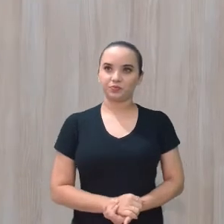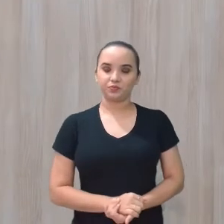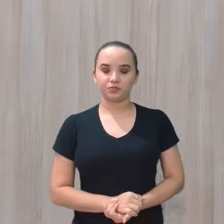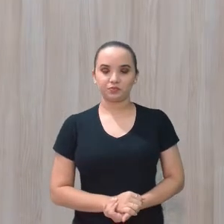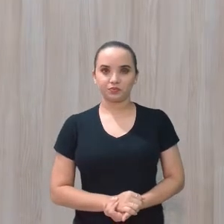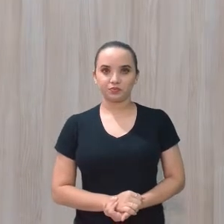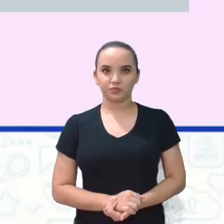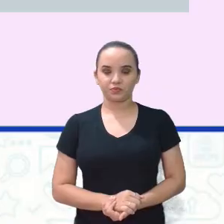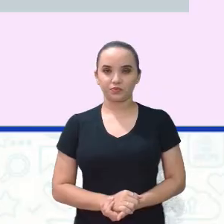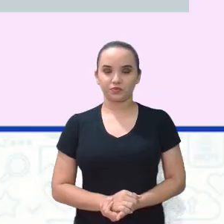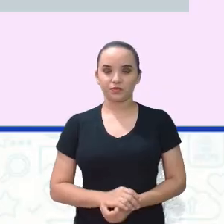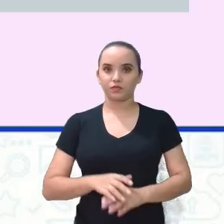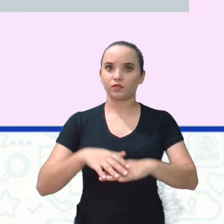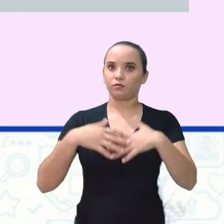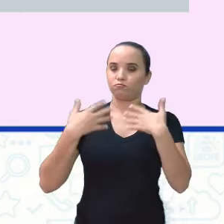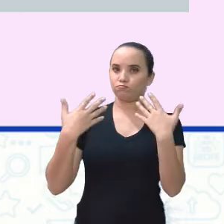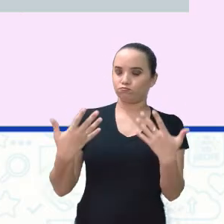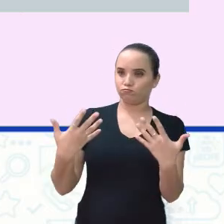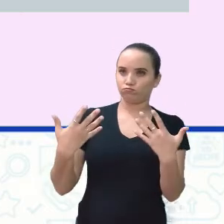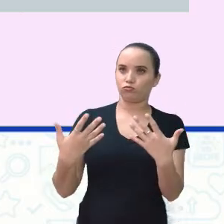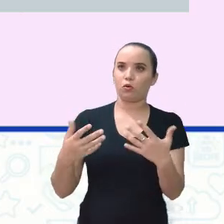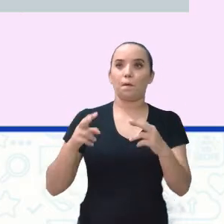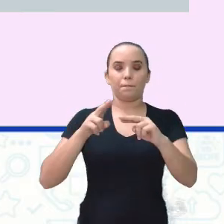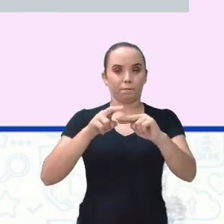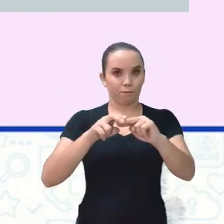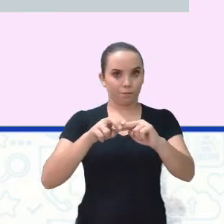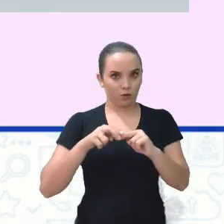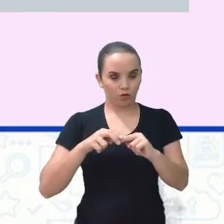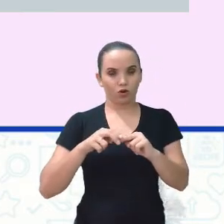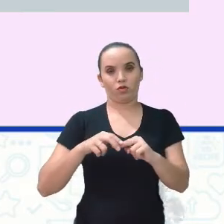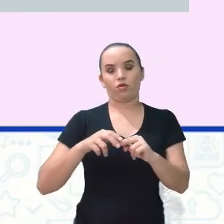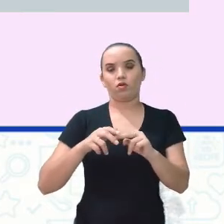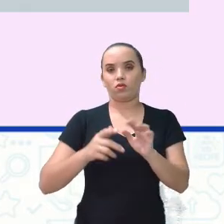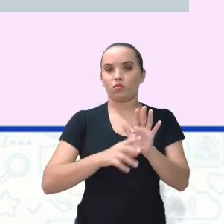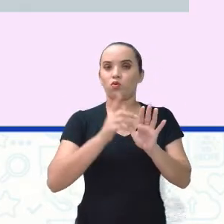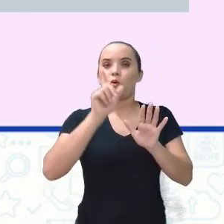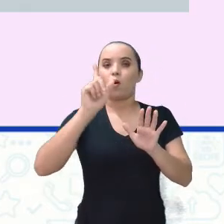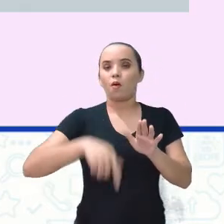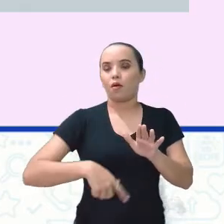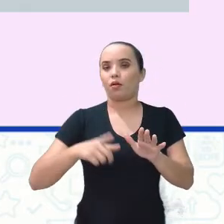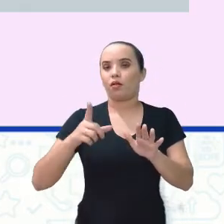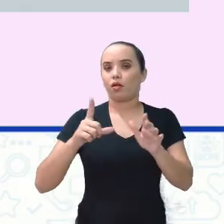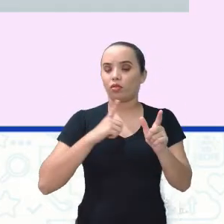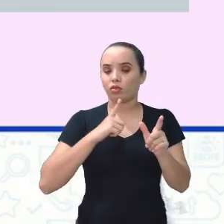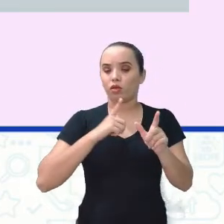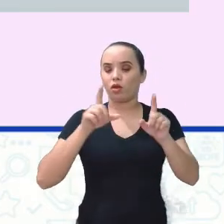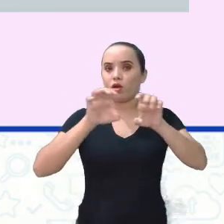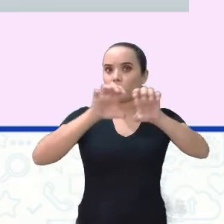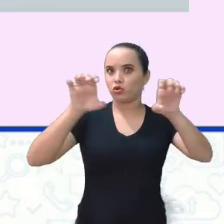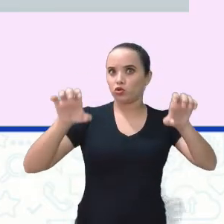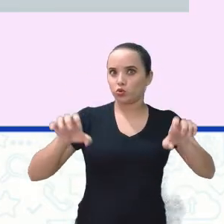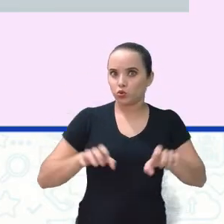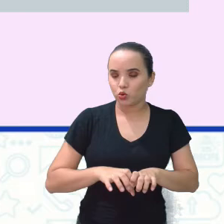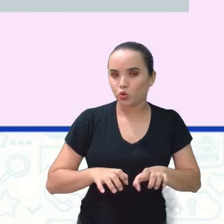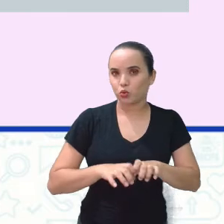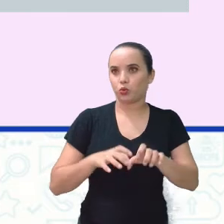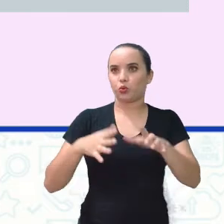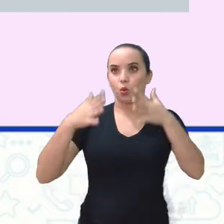Por isso, possuem um formato atrativo, com letras